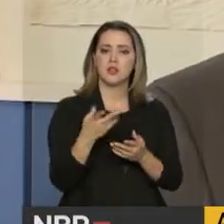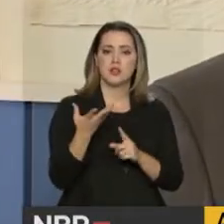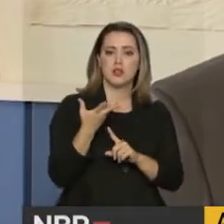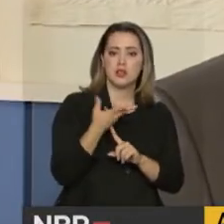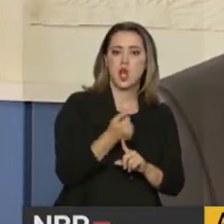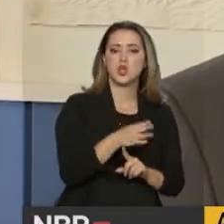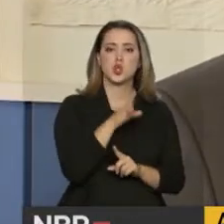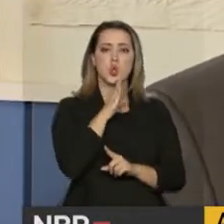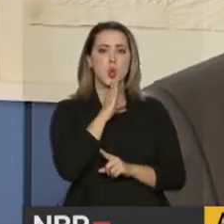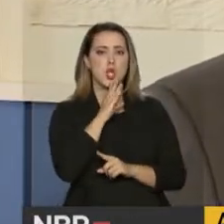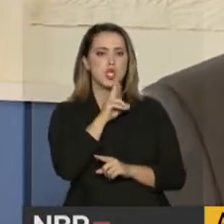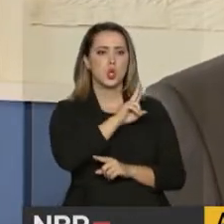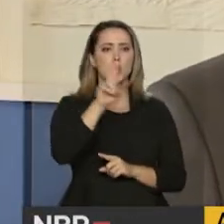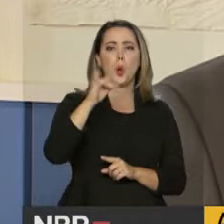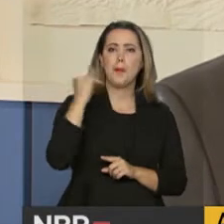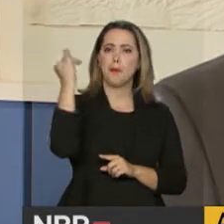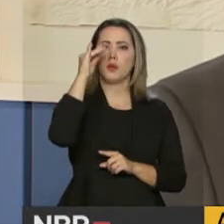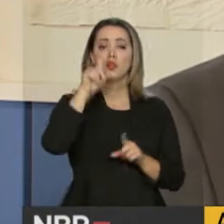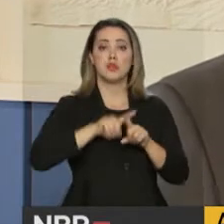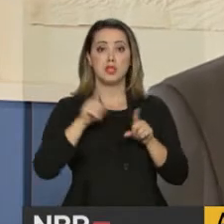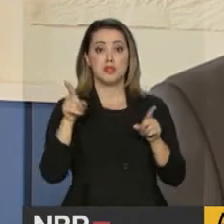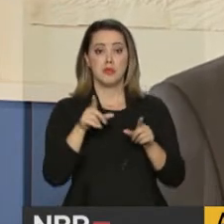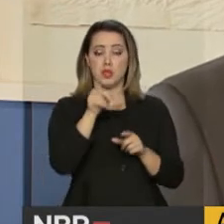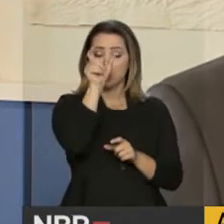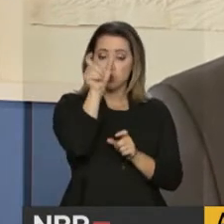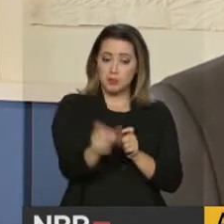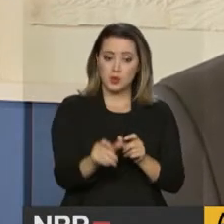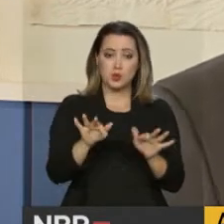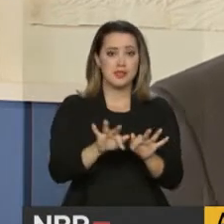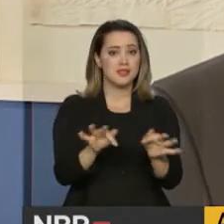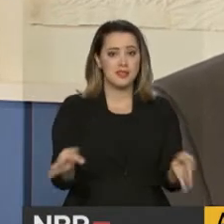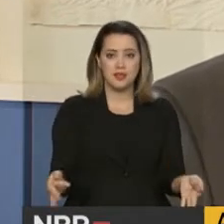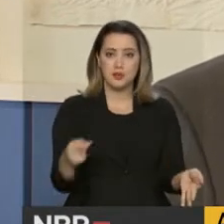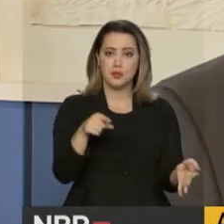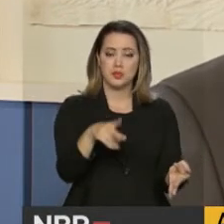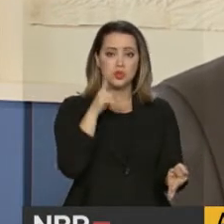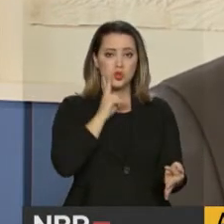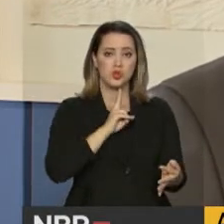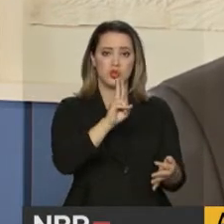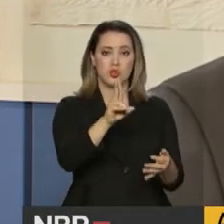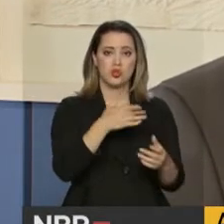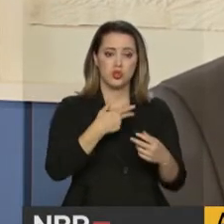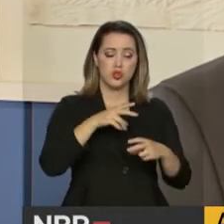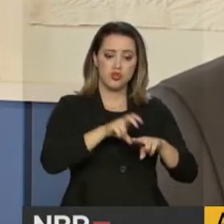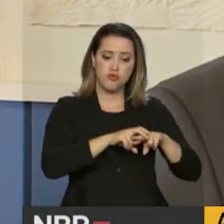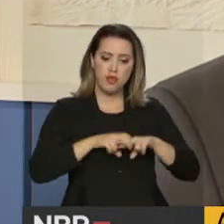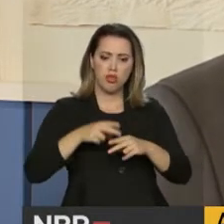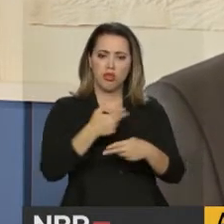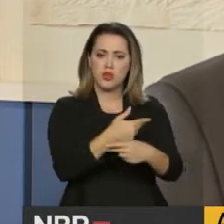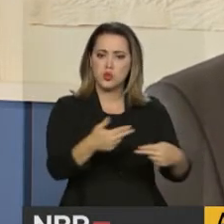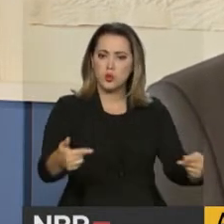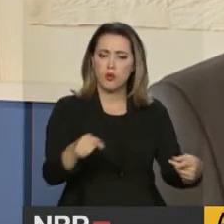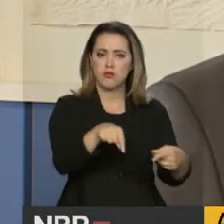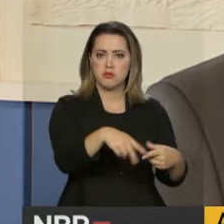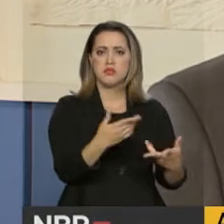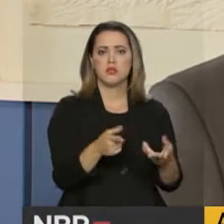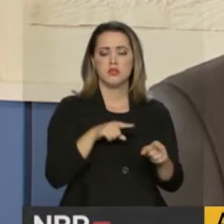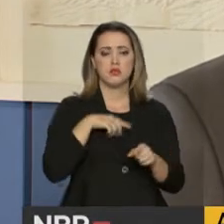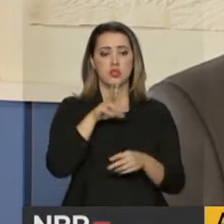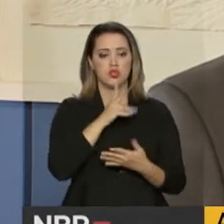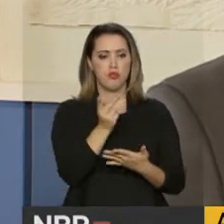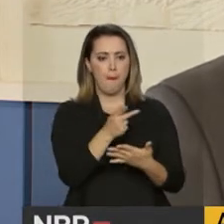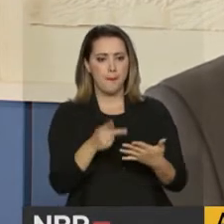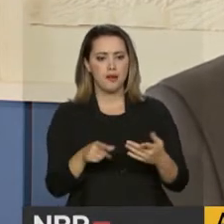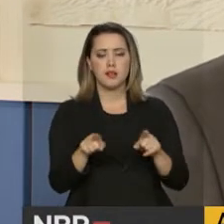artistas conhecidos, renomados, como também de artesãos, como a gente vê no mobiliário do século XVIII que nós temos, que mostra a